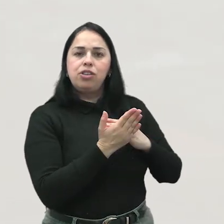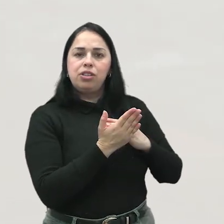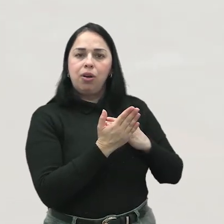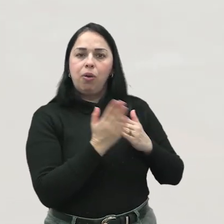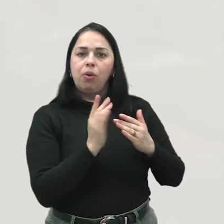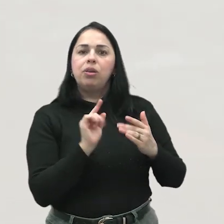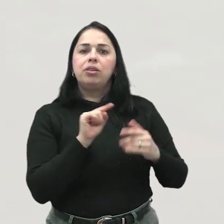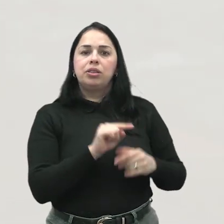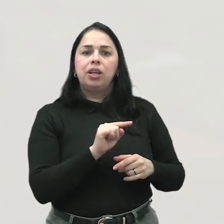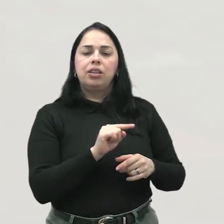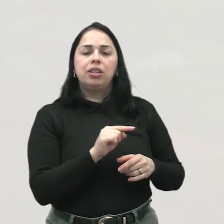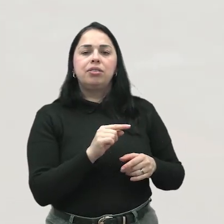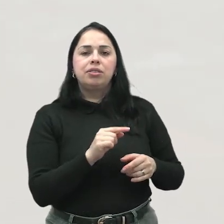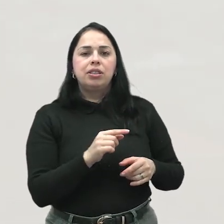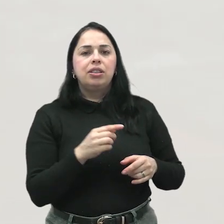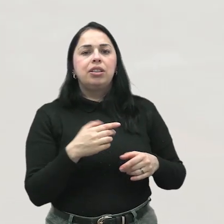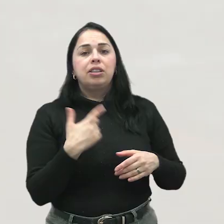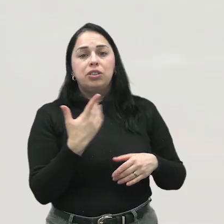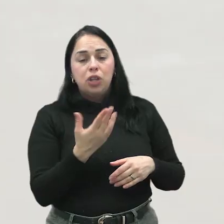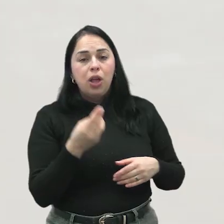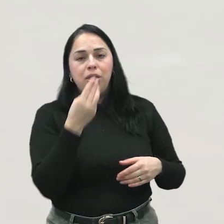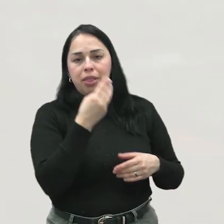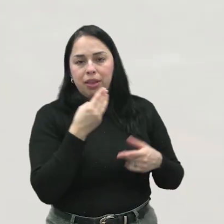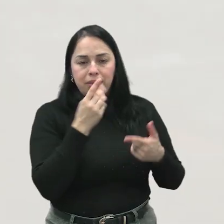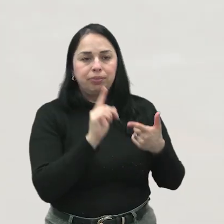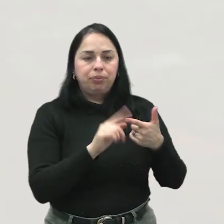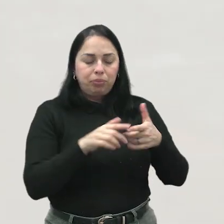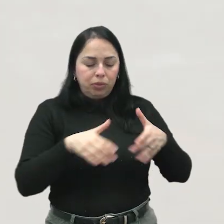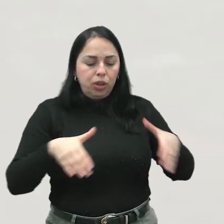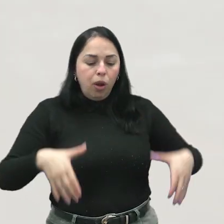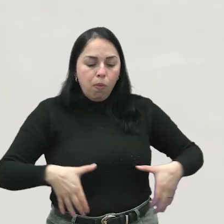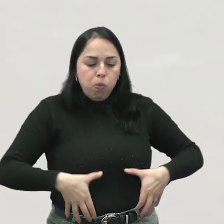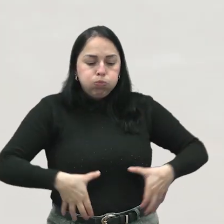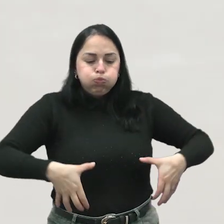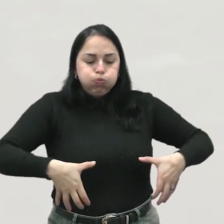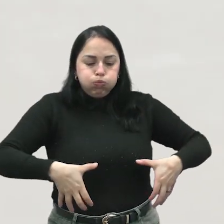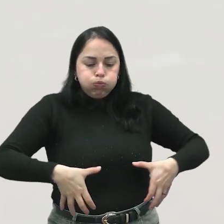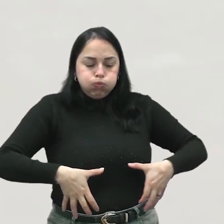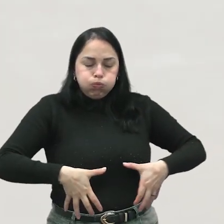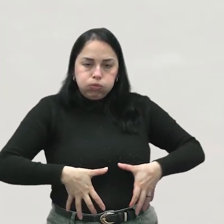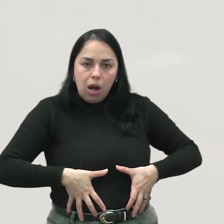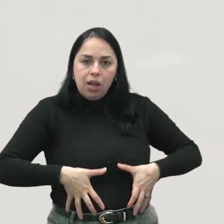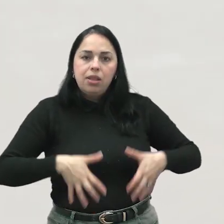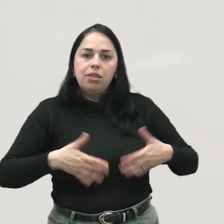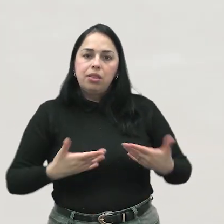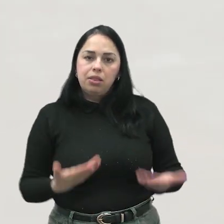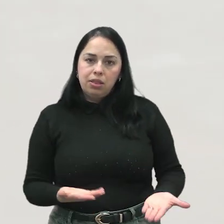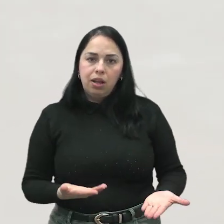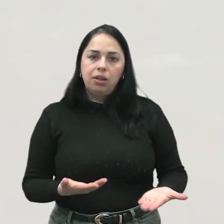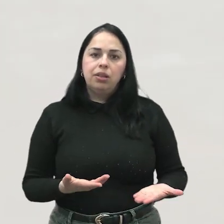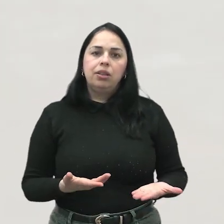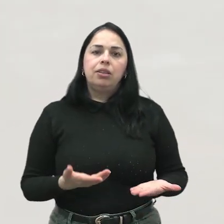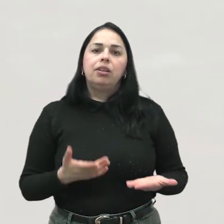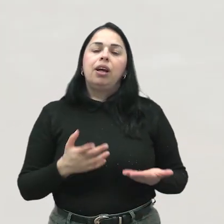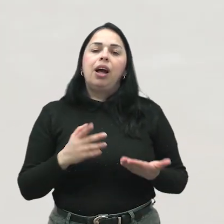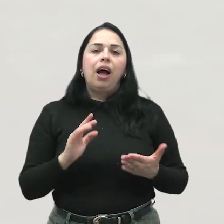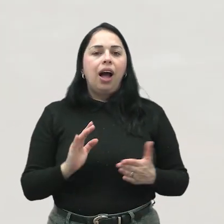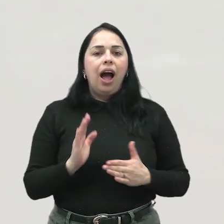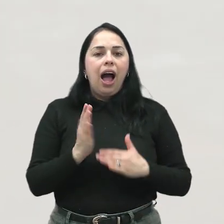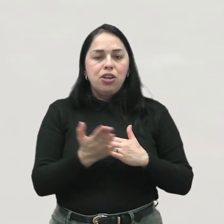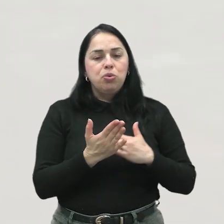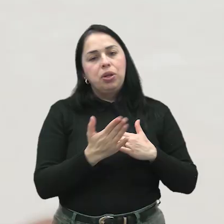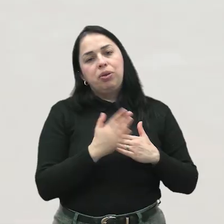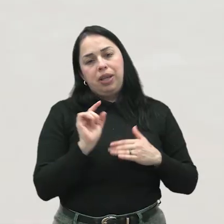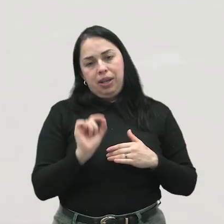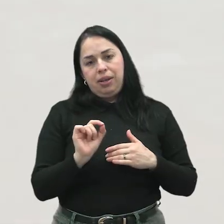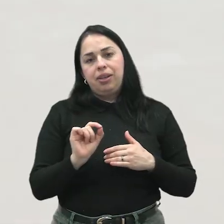ajudar a ser o contrário, aumenta a sensibilidade à insulina, diminui essa inflamação e então ajudando a diminuir um